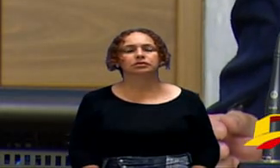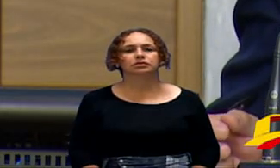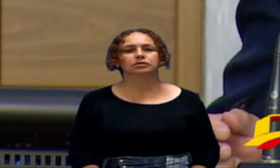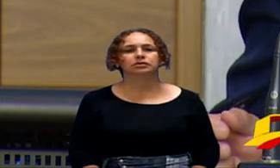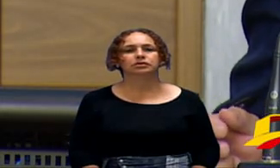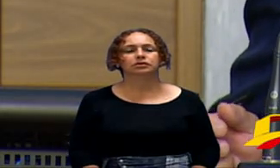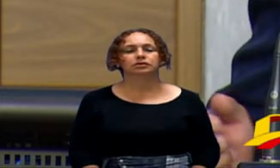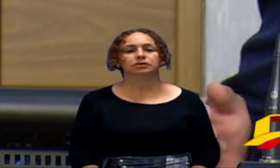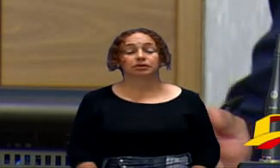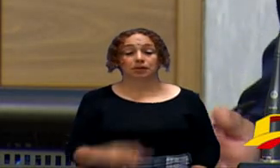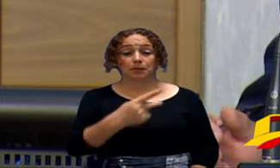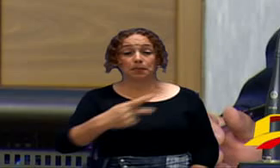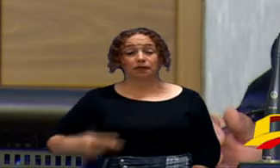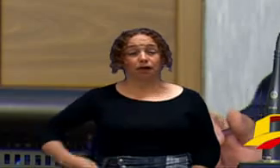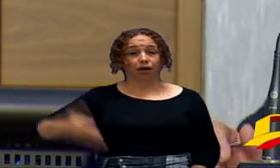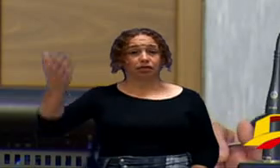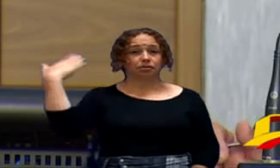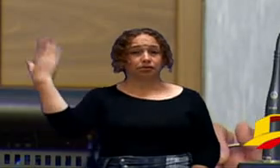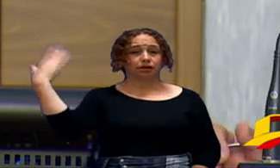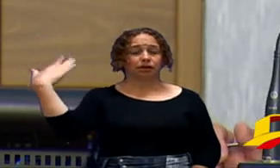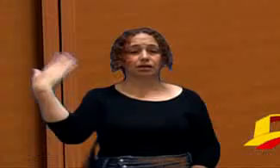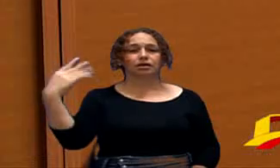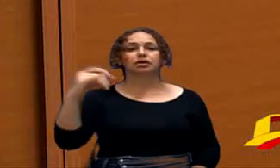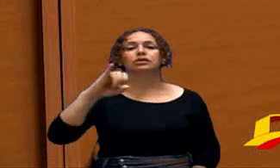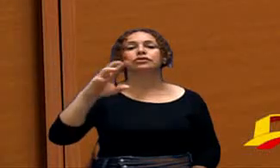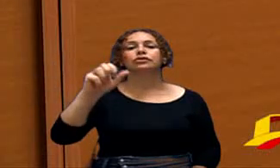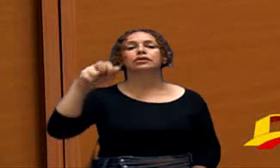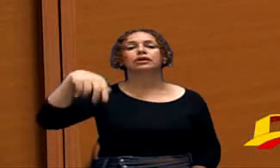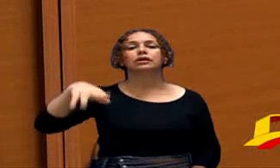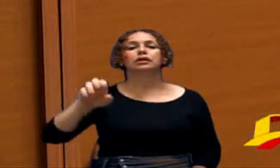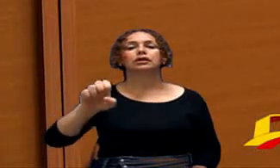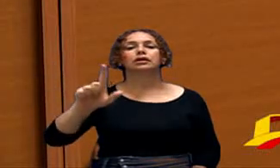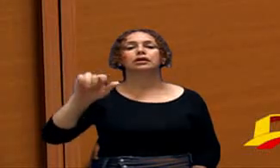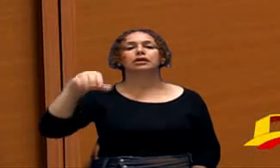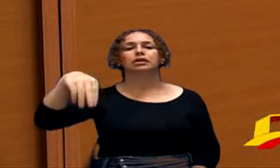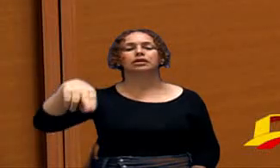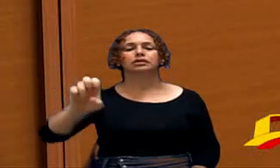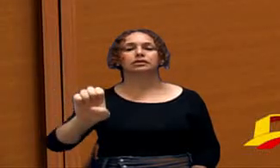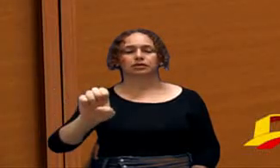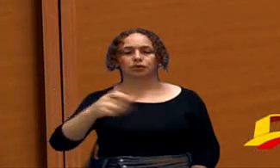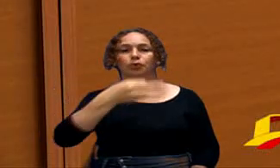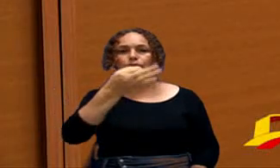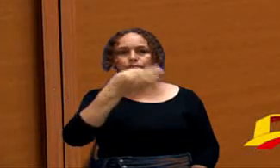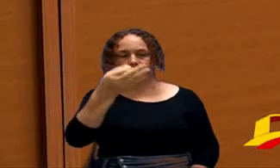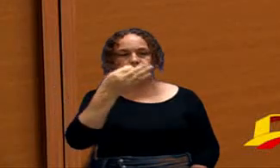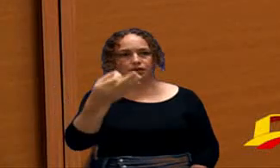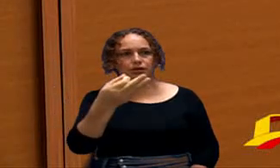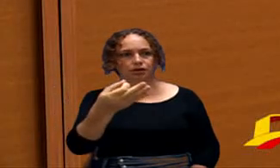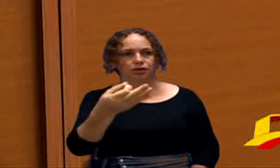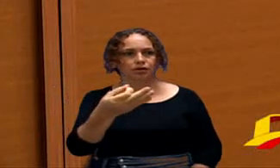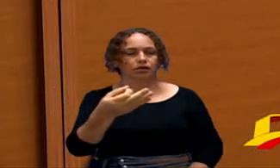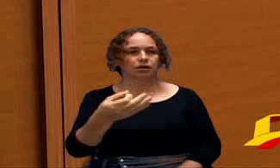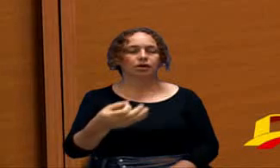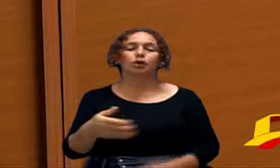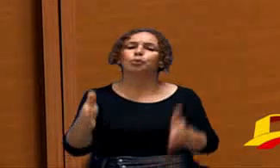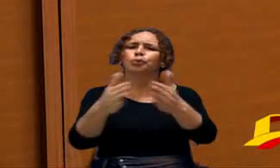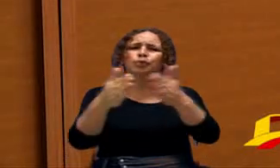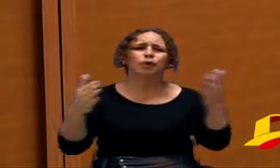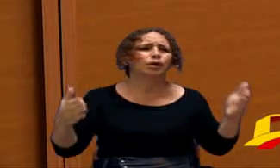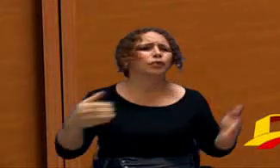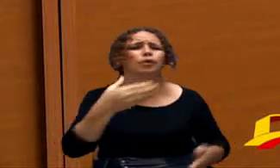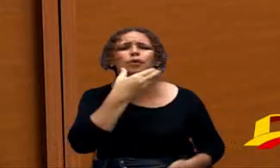Jaqueline também tem a palavra. Pode ocupar a tribuna. Senhores, por gentileza, silêncio, senhores. Vamos ouvir